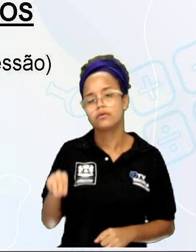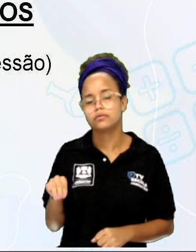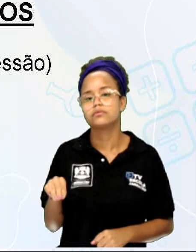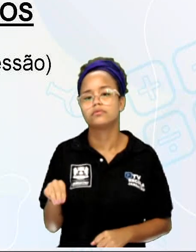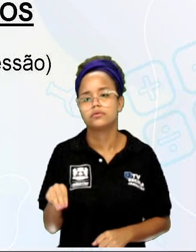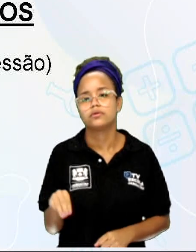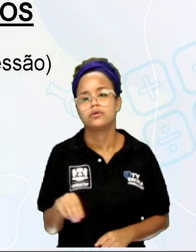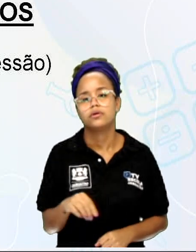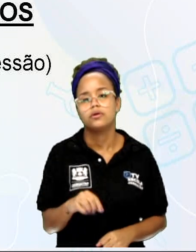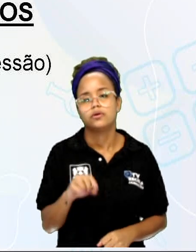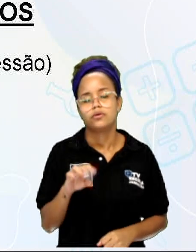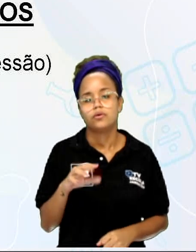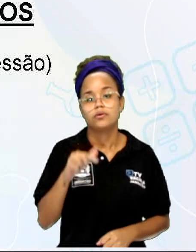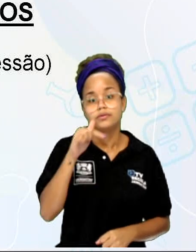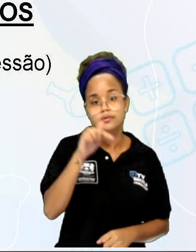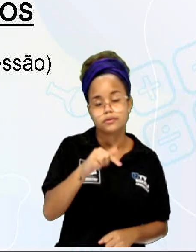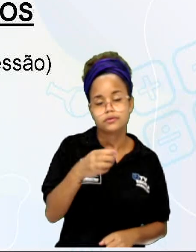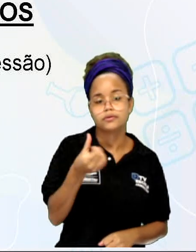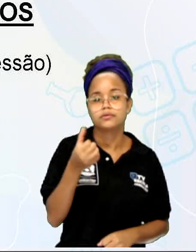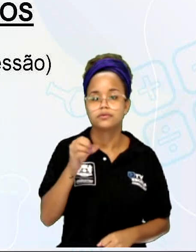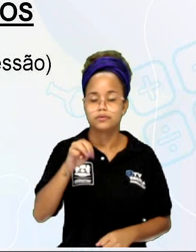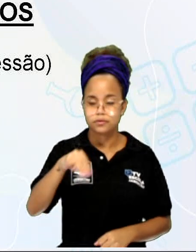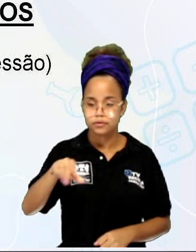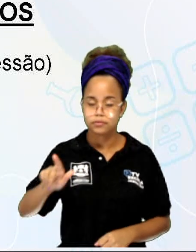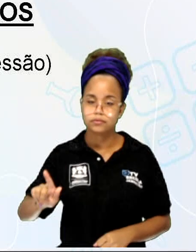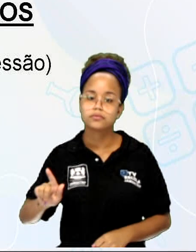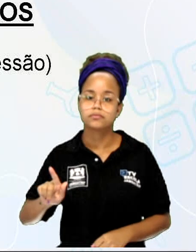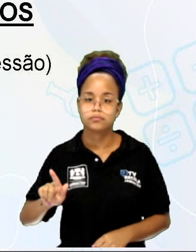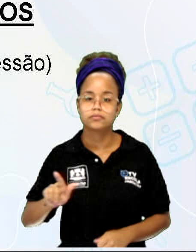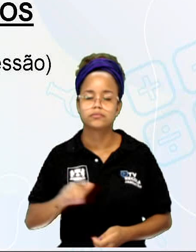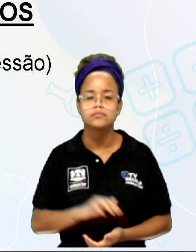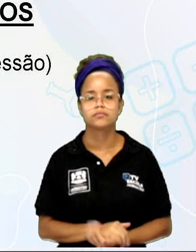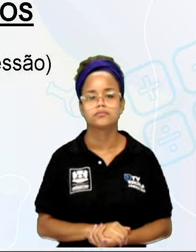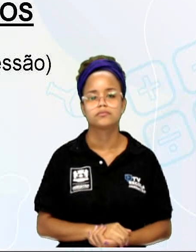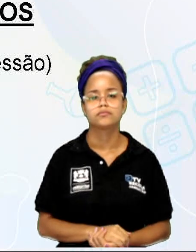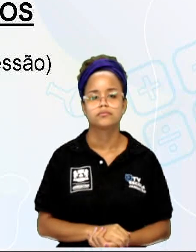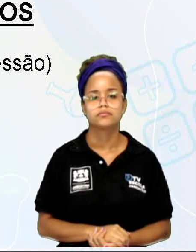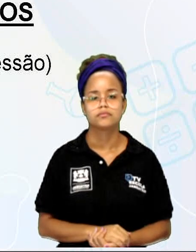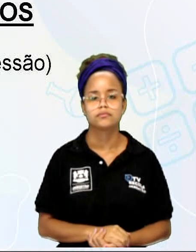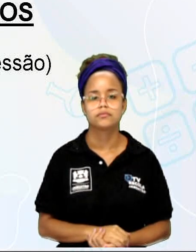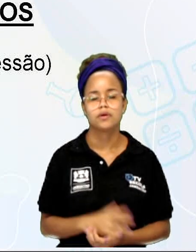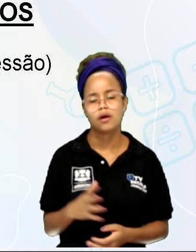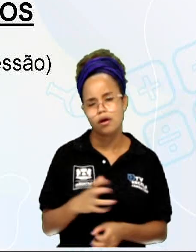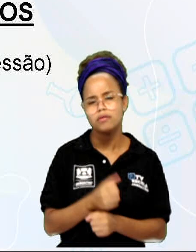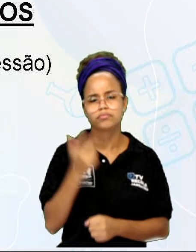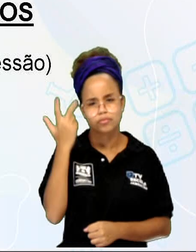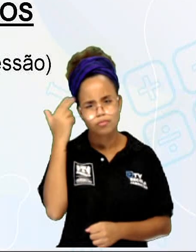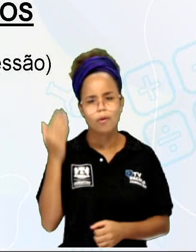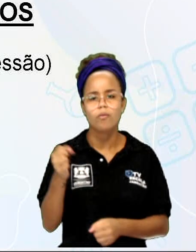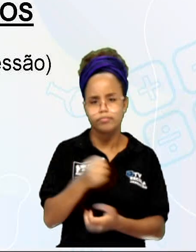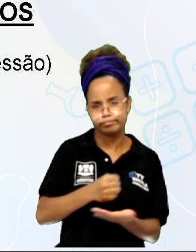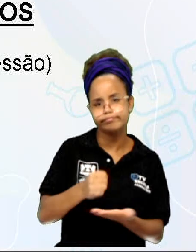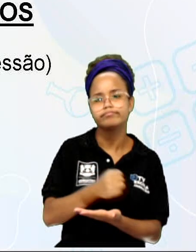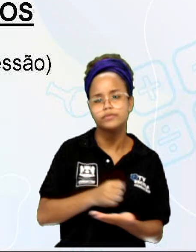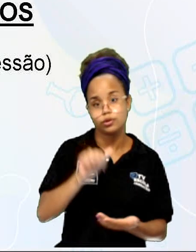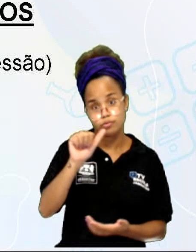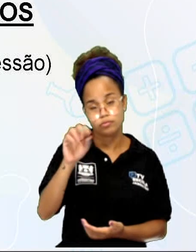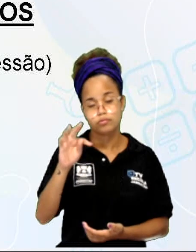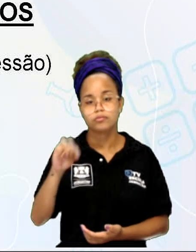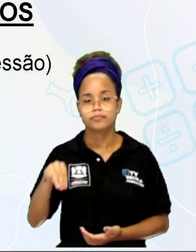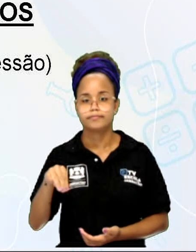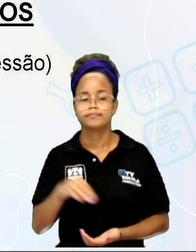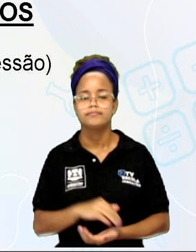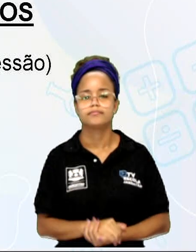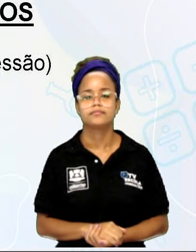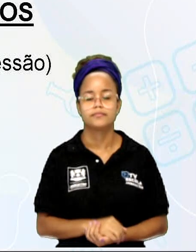pressão de 760 miligramas de mercúrio. A pressão básica, né, de 1 atm. Nessas